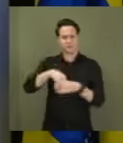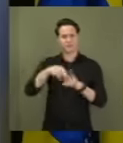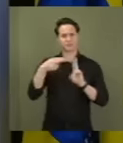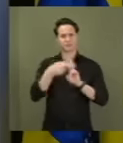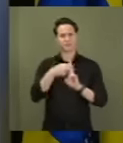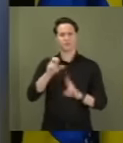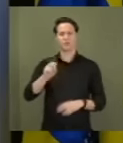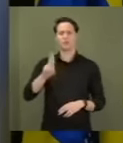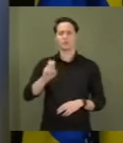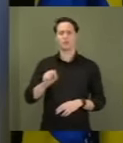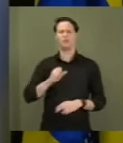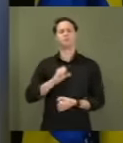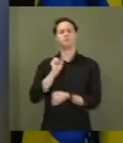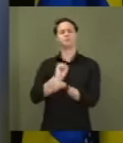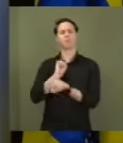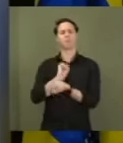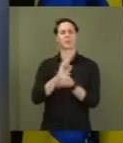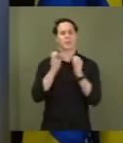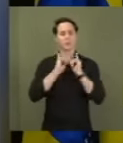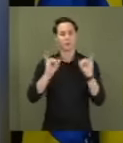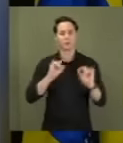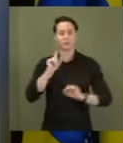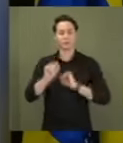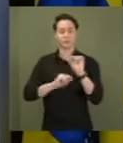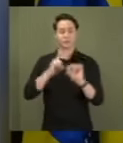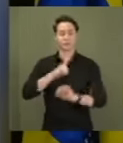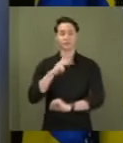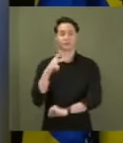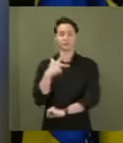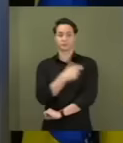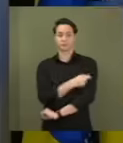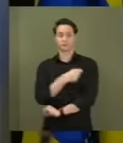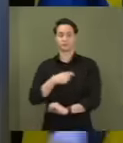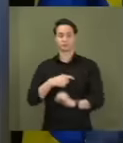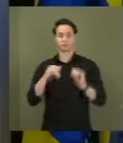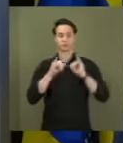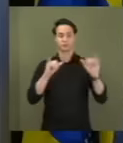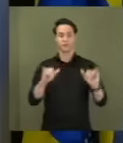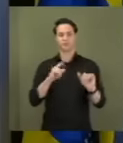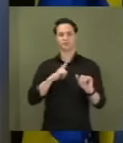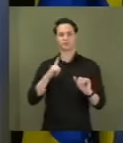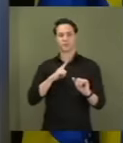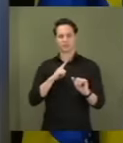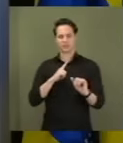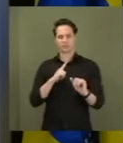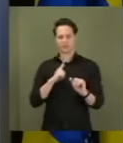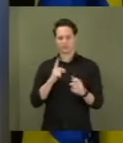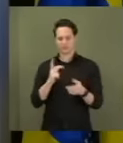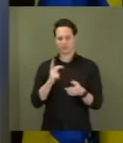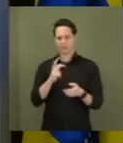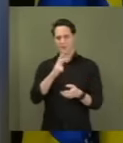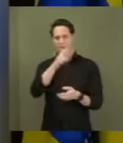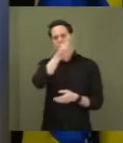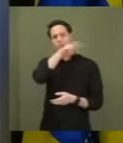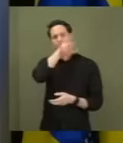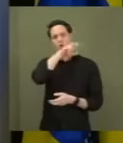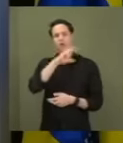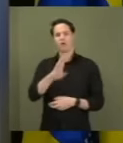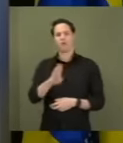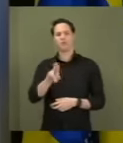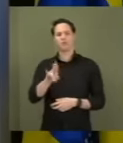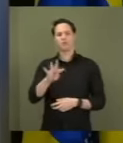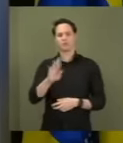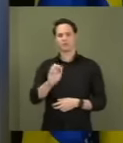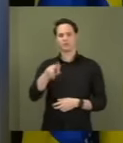alegando que irá aguardar pela vacina produzida pelo Butantan, que está em